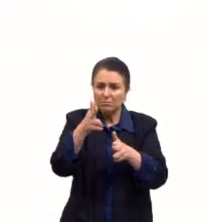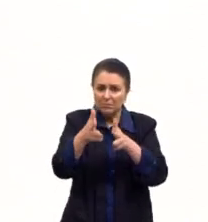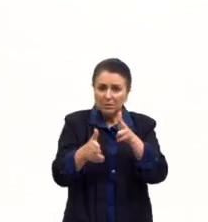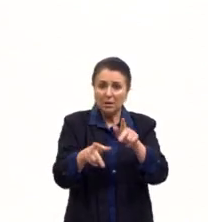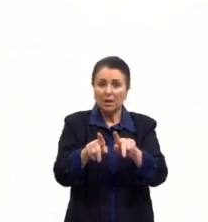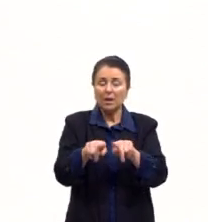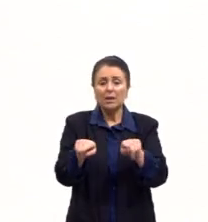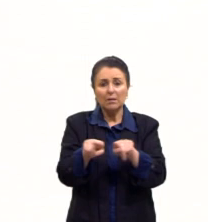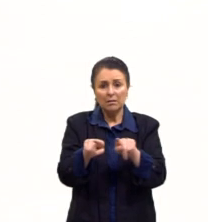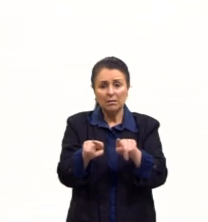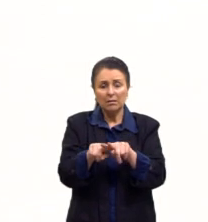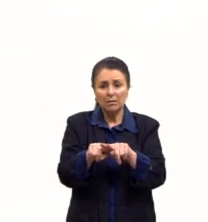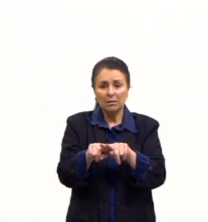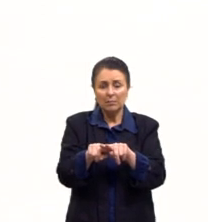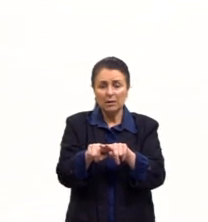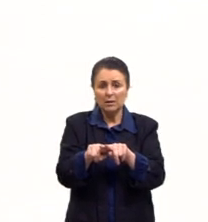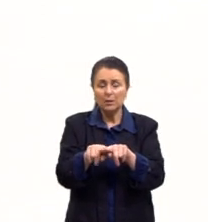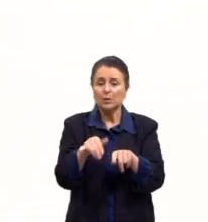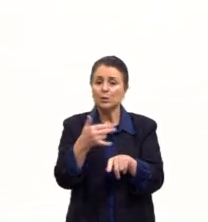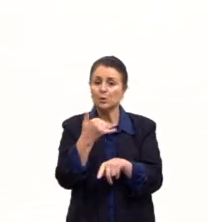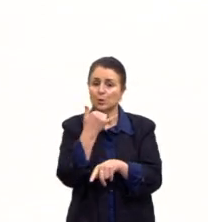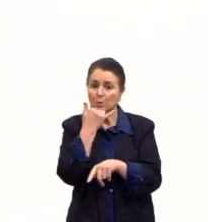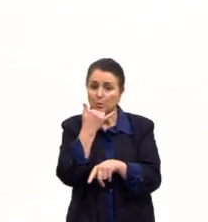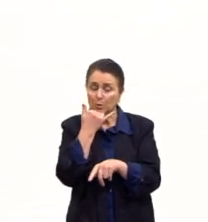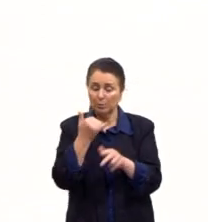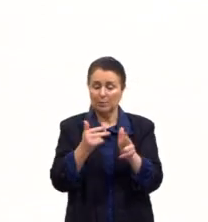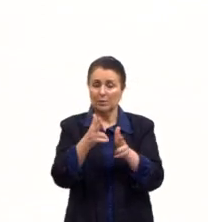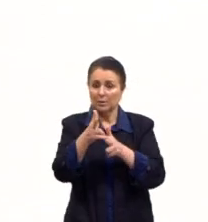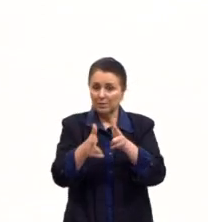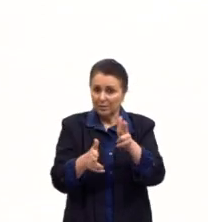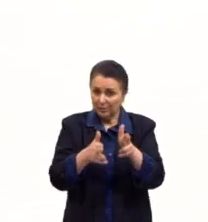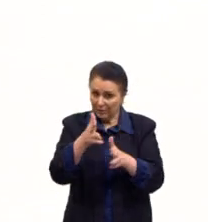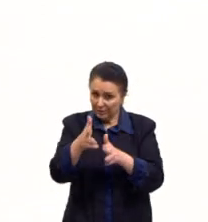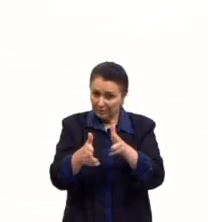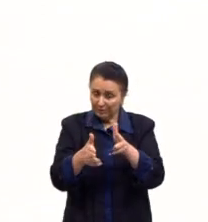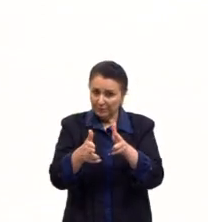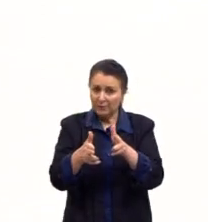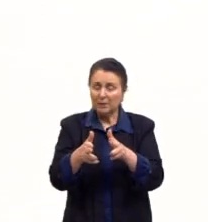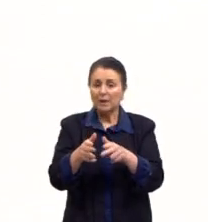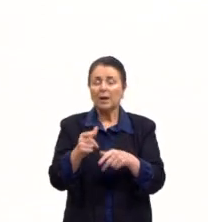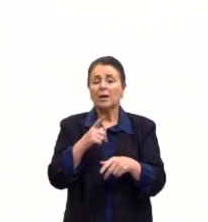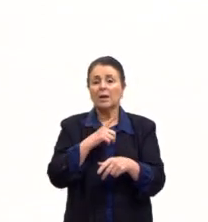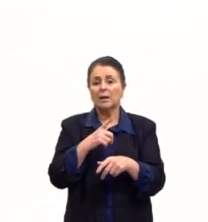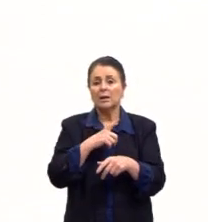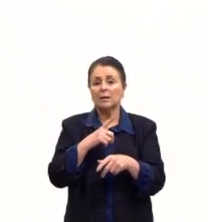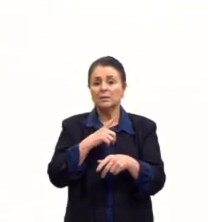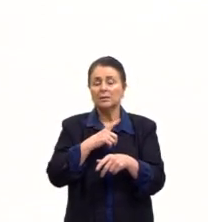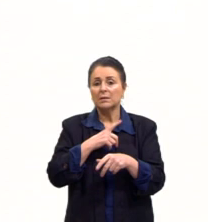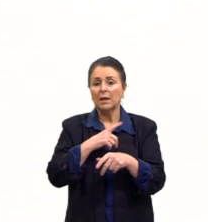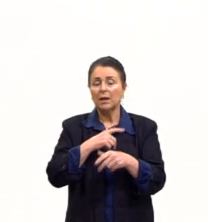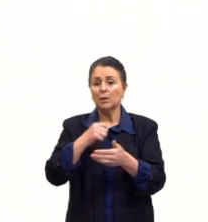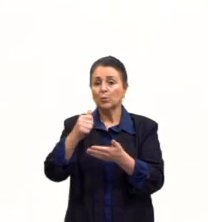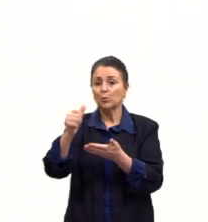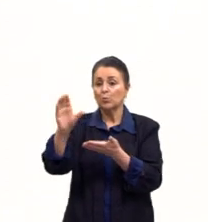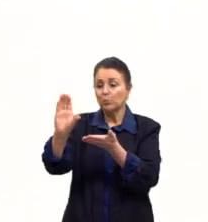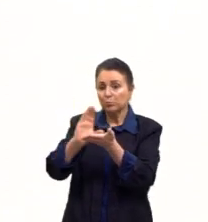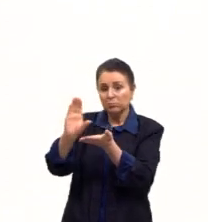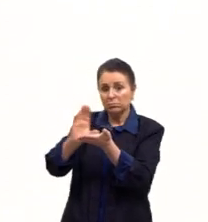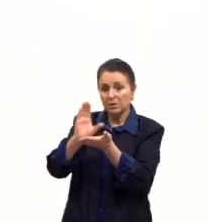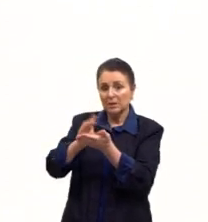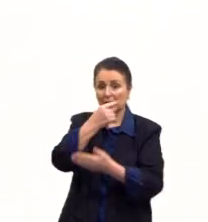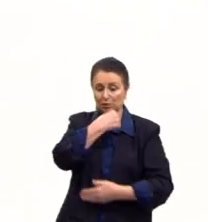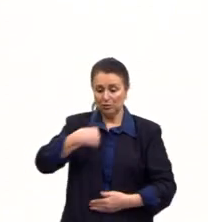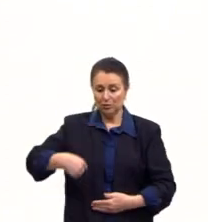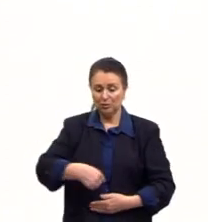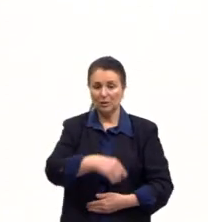essas rodovias né Desculpa se as ferrovias elas estão recebendo uma porte justamente da China né